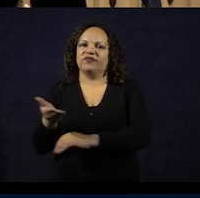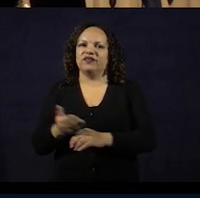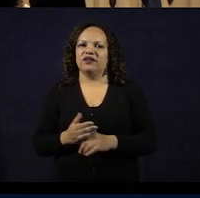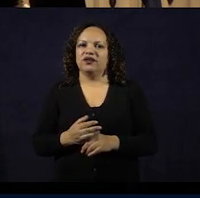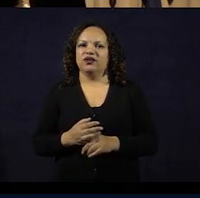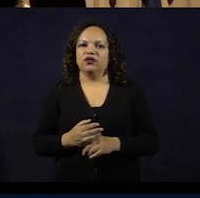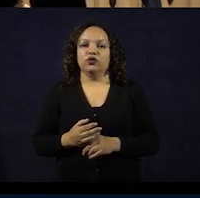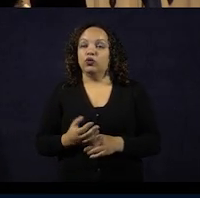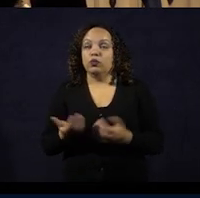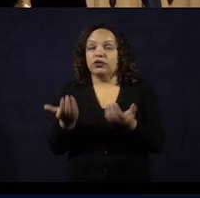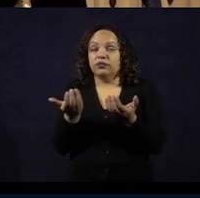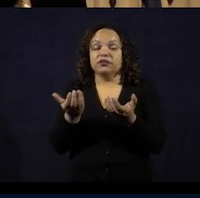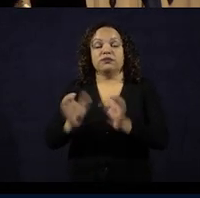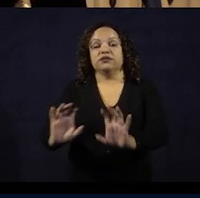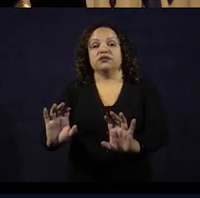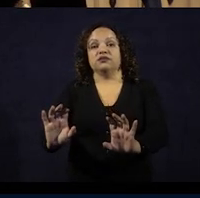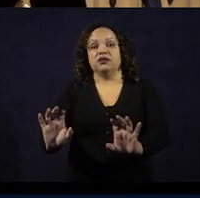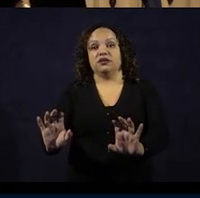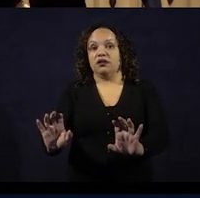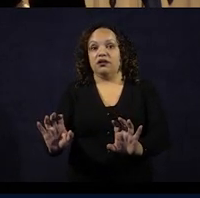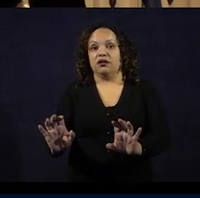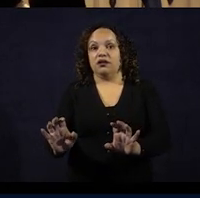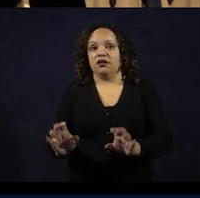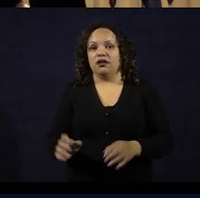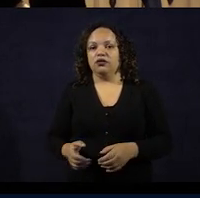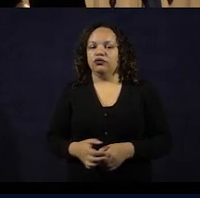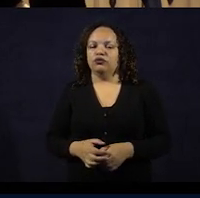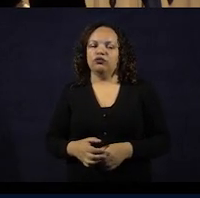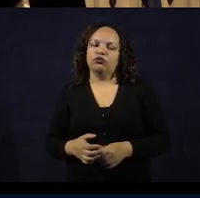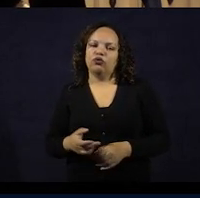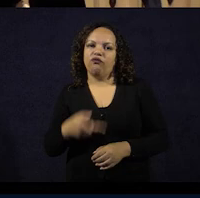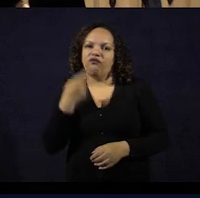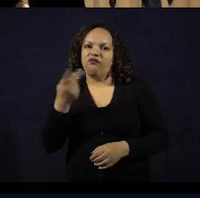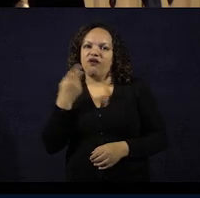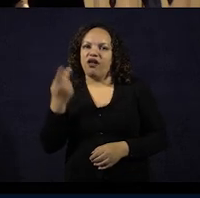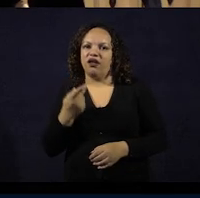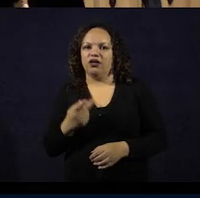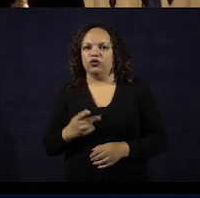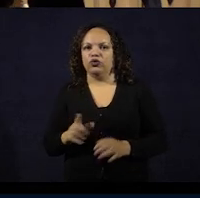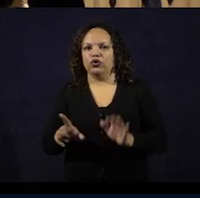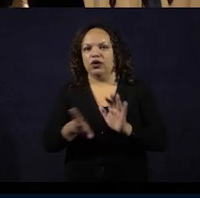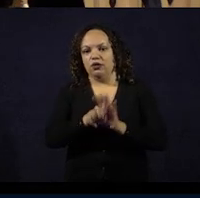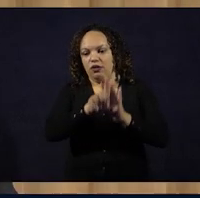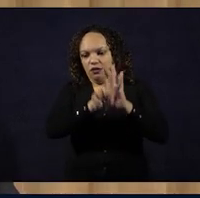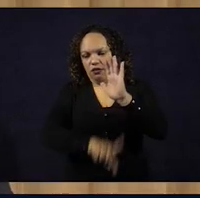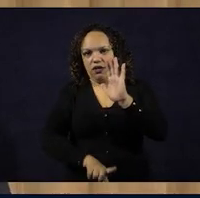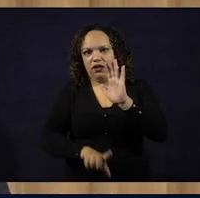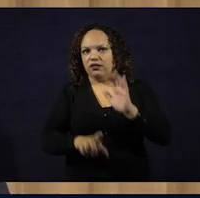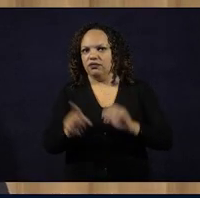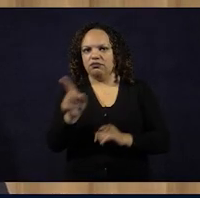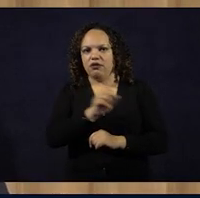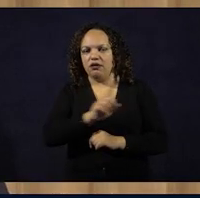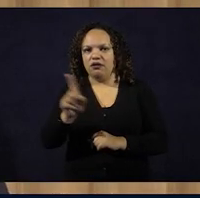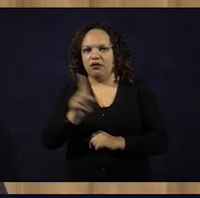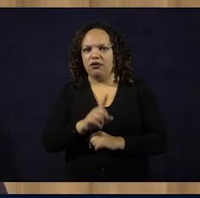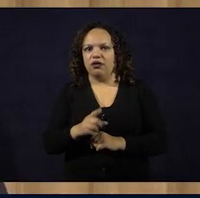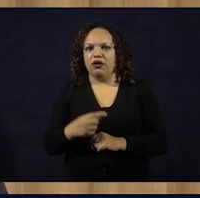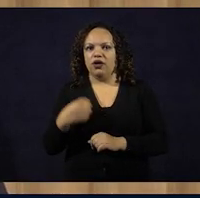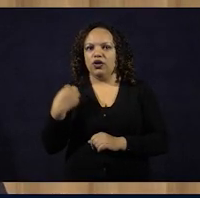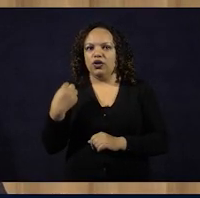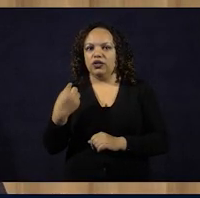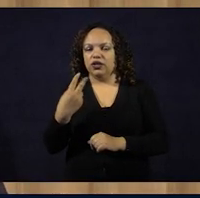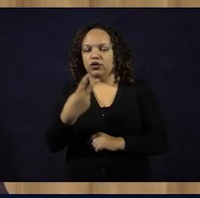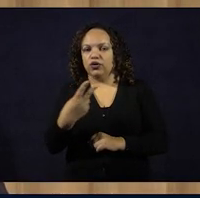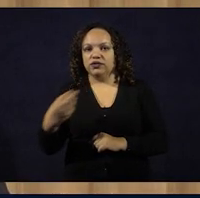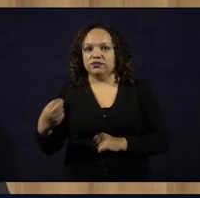não é mais aceita né nos falando aqui do desmatamento ilegal e que nós temos nós até